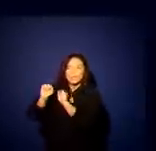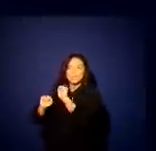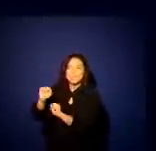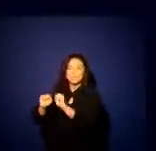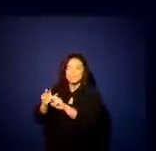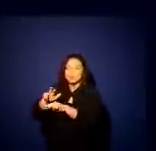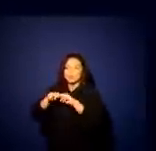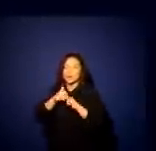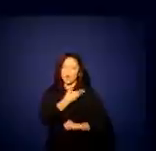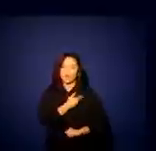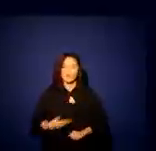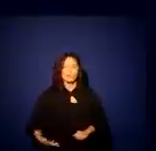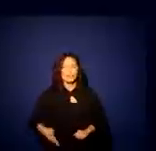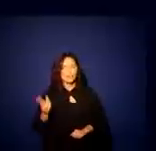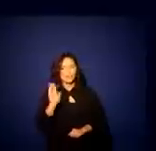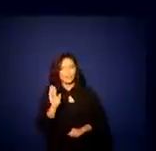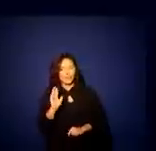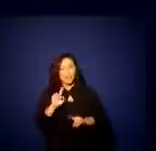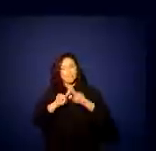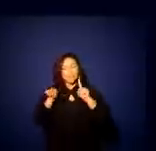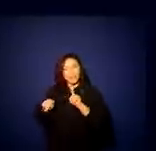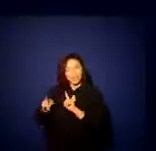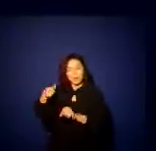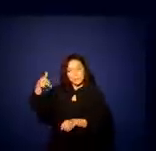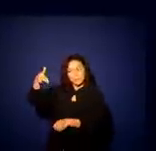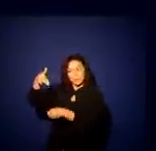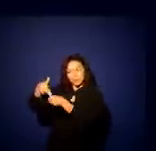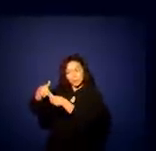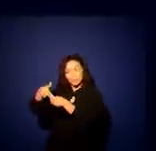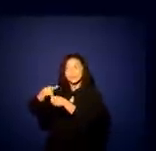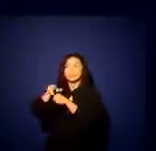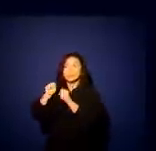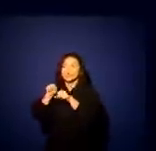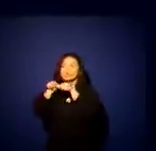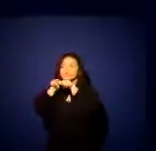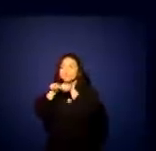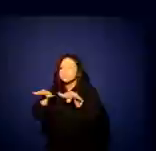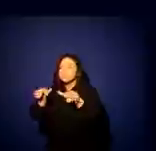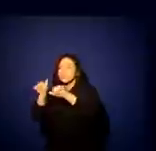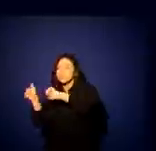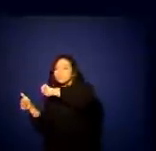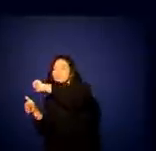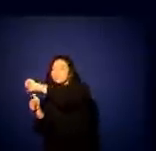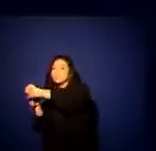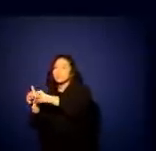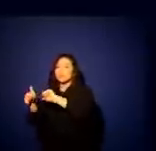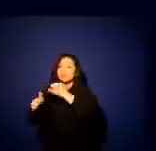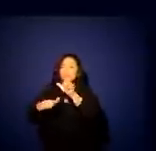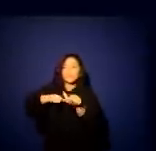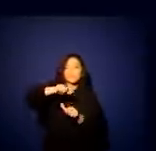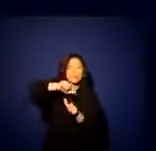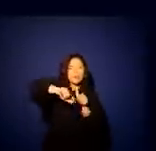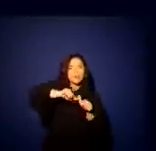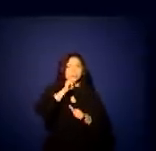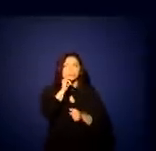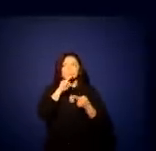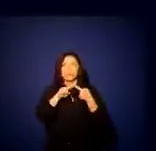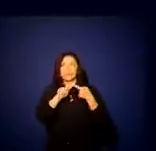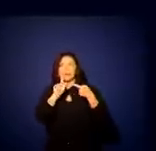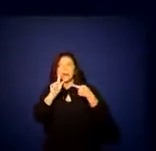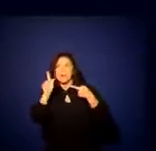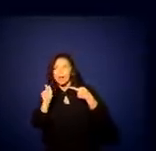uma ambição grande de usar essa empresa tá novos seguimentos como novos não né mas refinaria gás